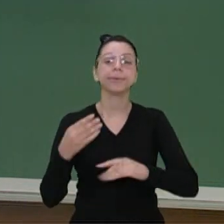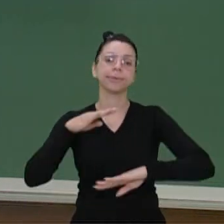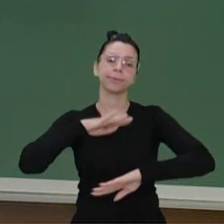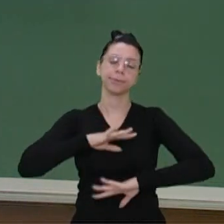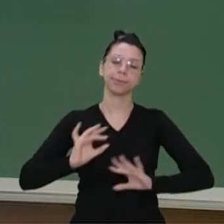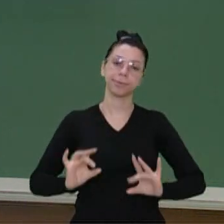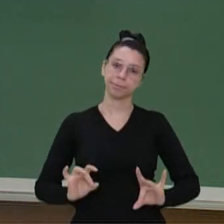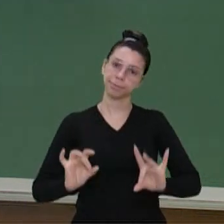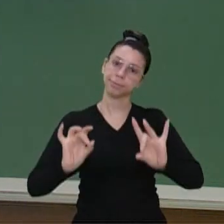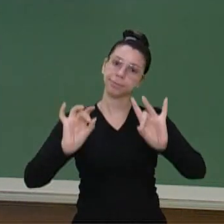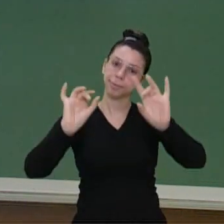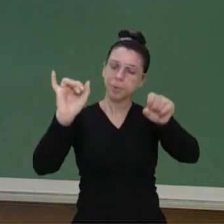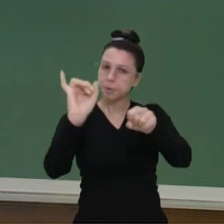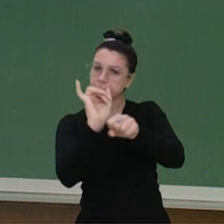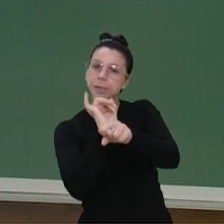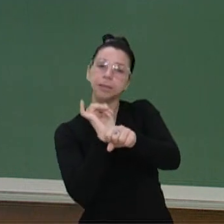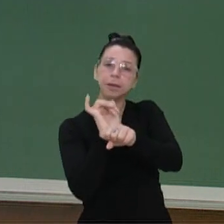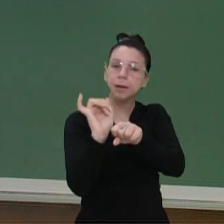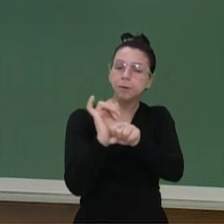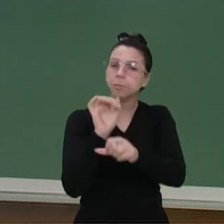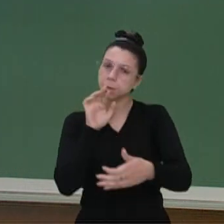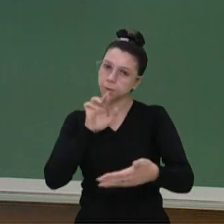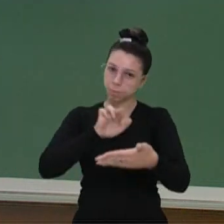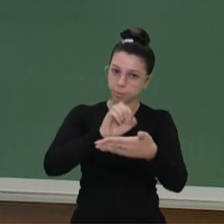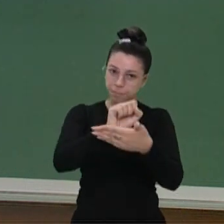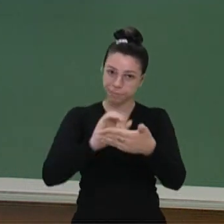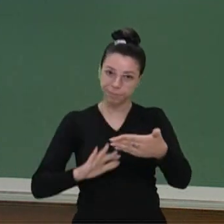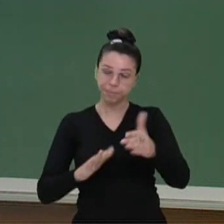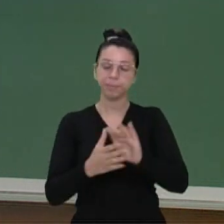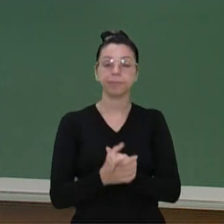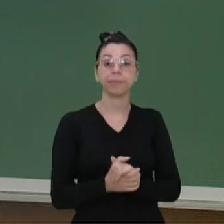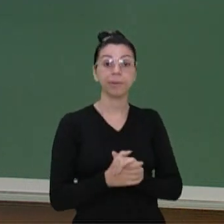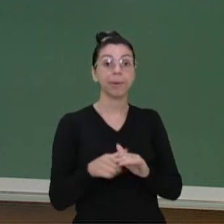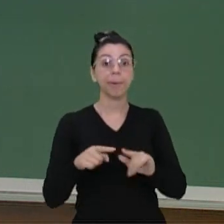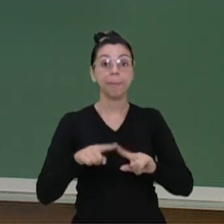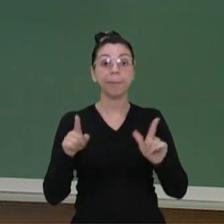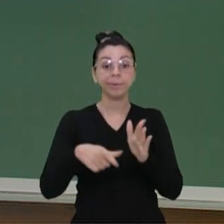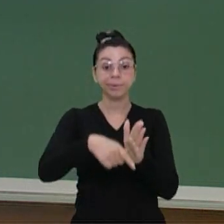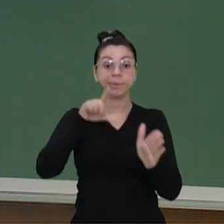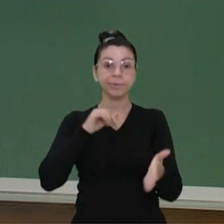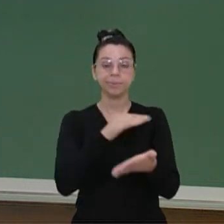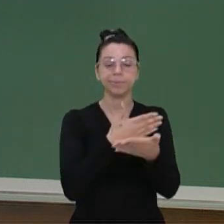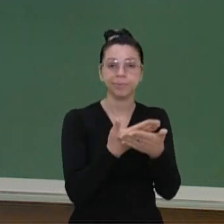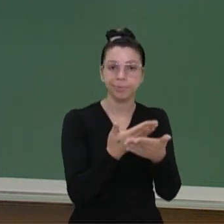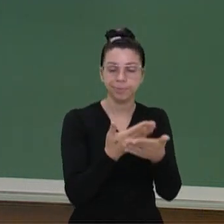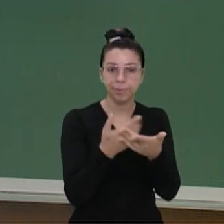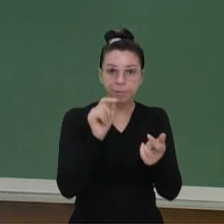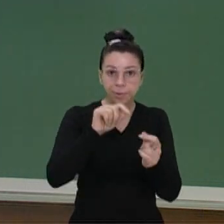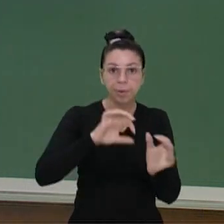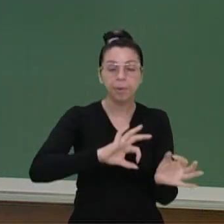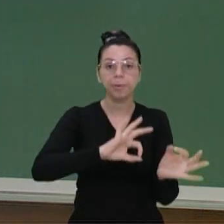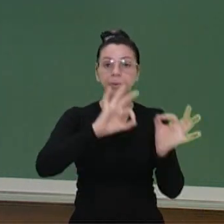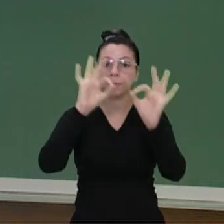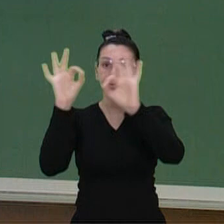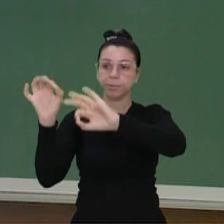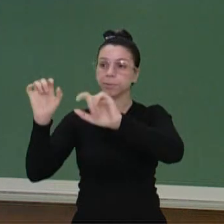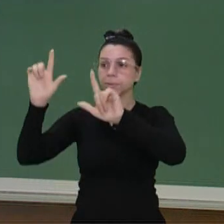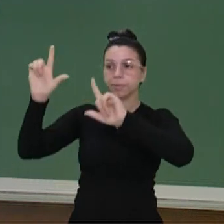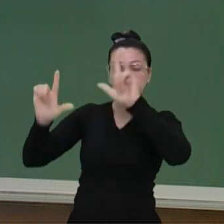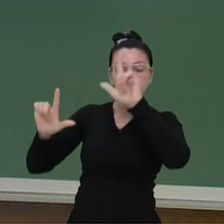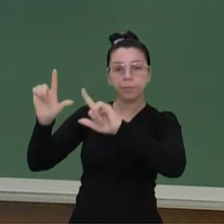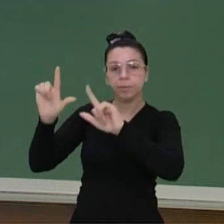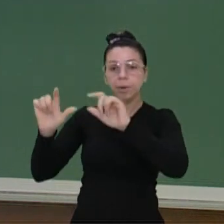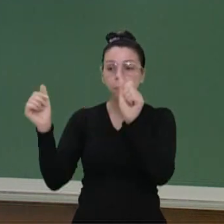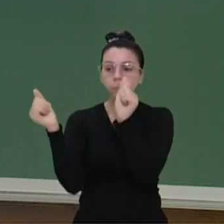já trabalhou nas aulas anteriores. Mas antes de começar, não esqueça. Se você está pela TV aberta, resolvendo atividade com o